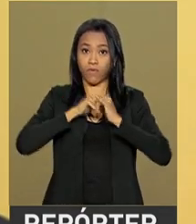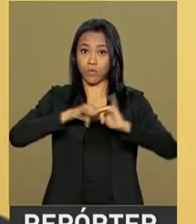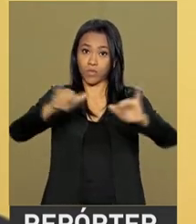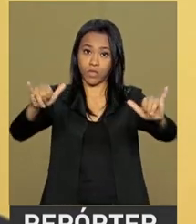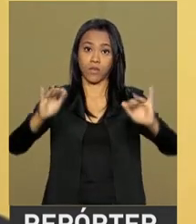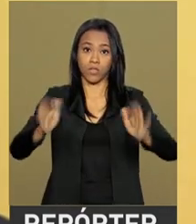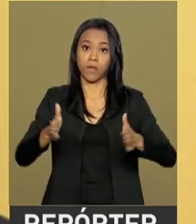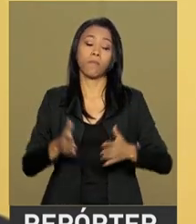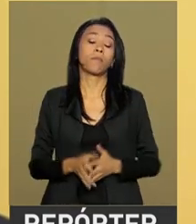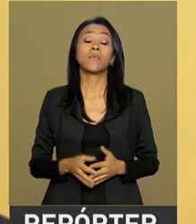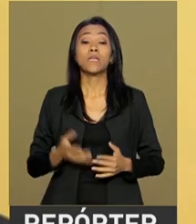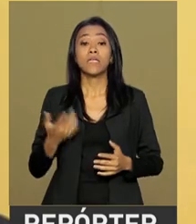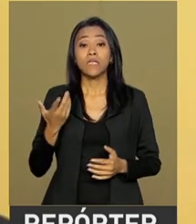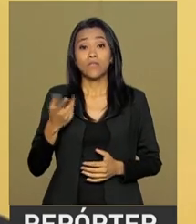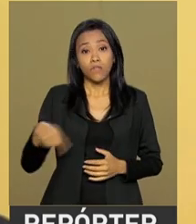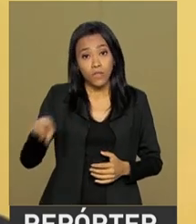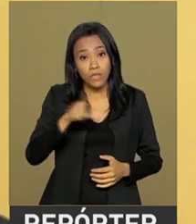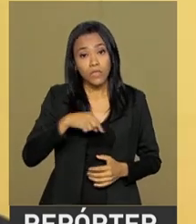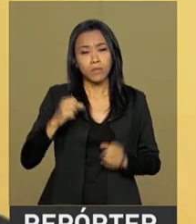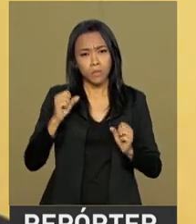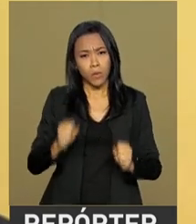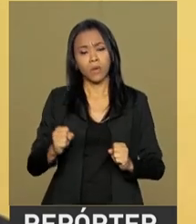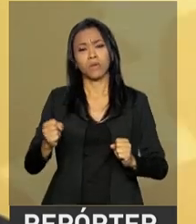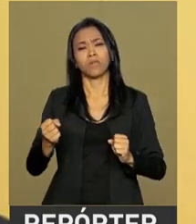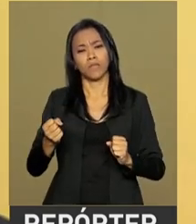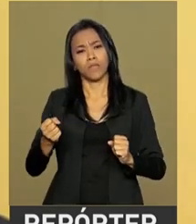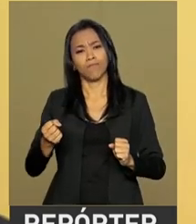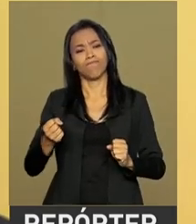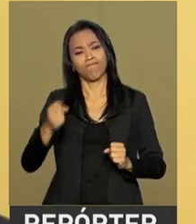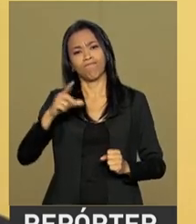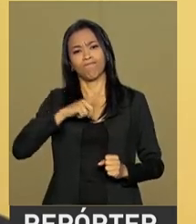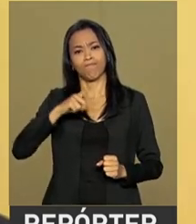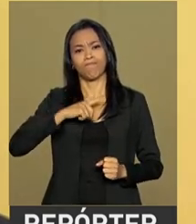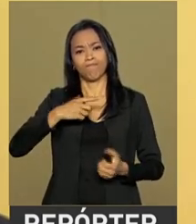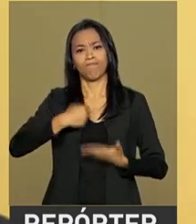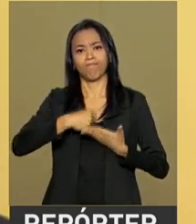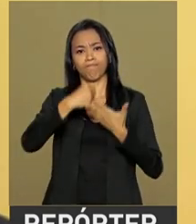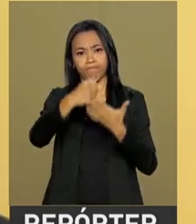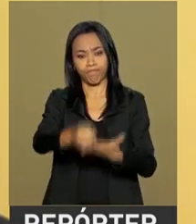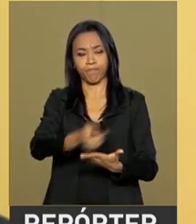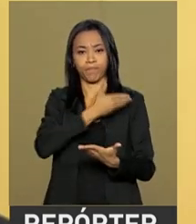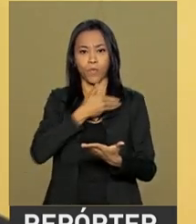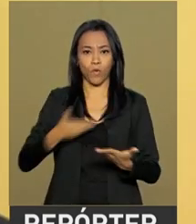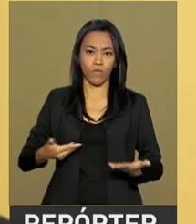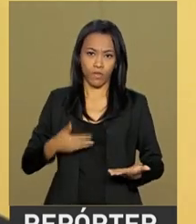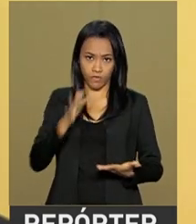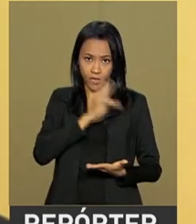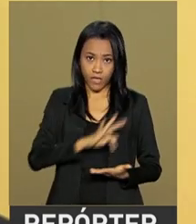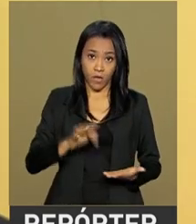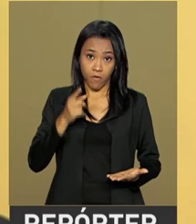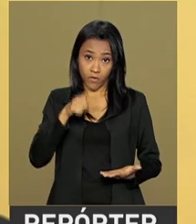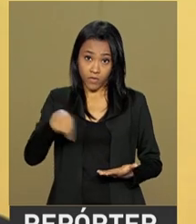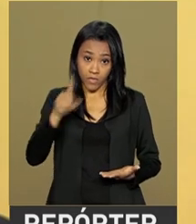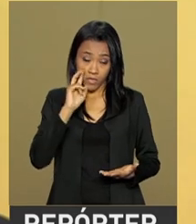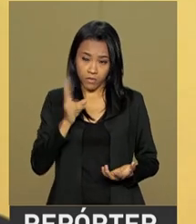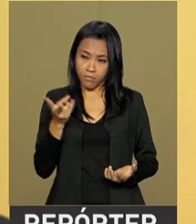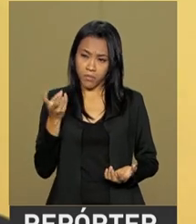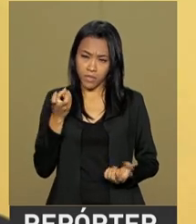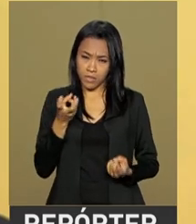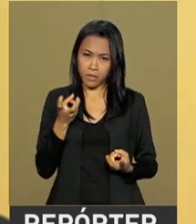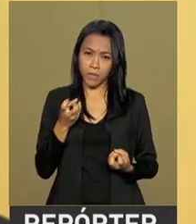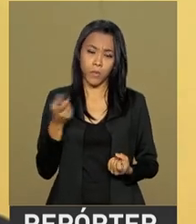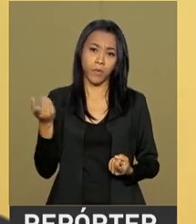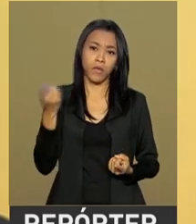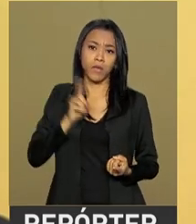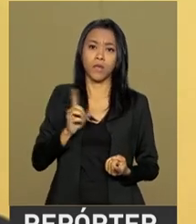E com isto, os senhores podem contar com o governo federal. Basta verificar o entusiasmo com que os ministros e